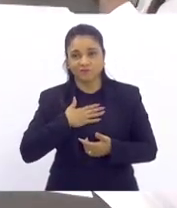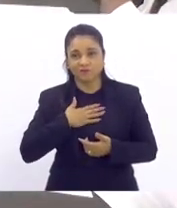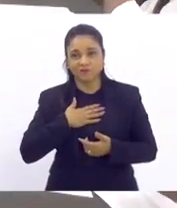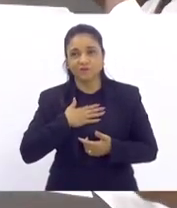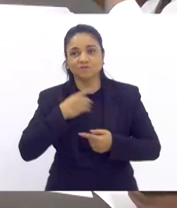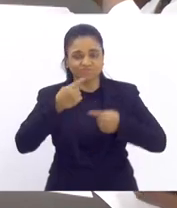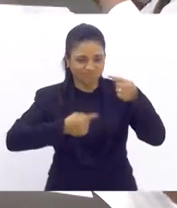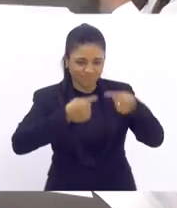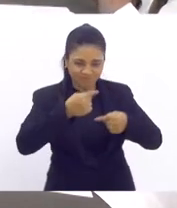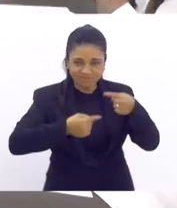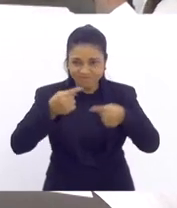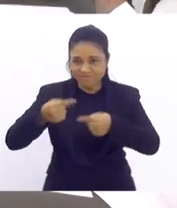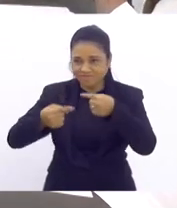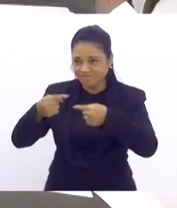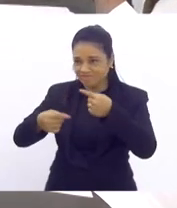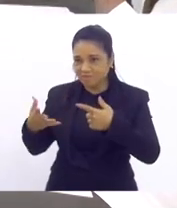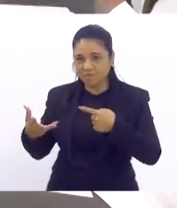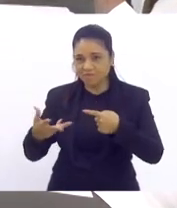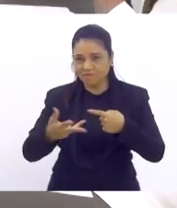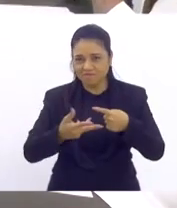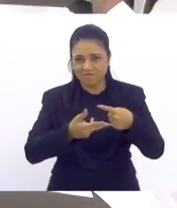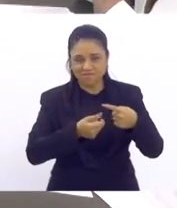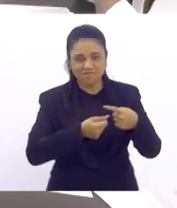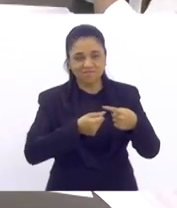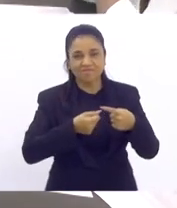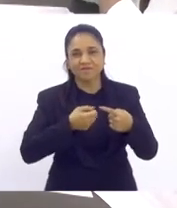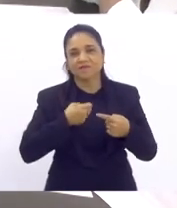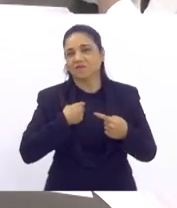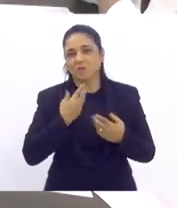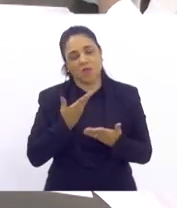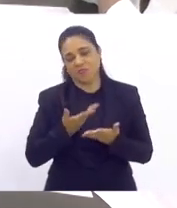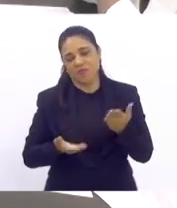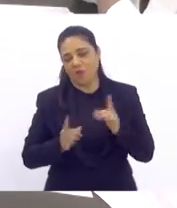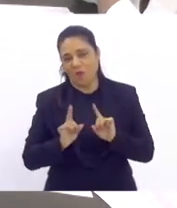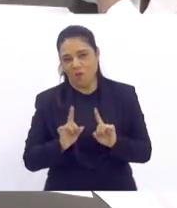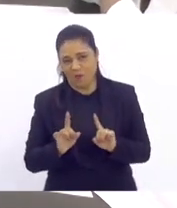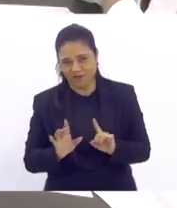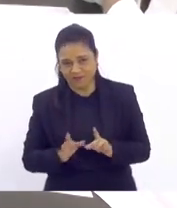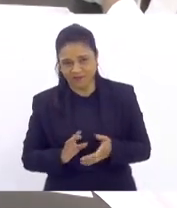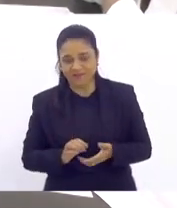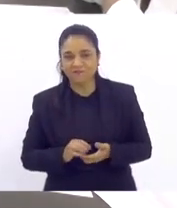que vossa excelência promove nunca é uma derrota né